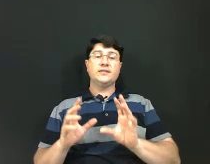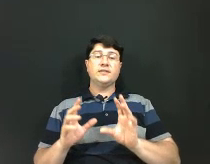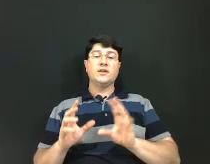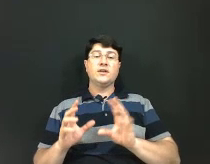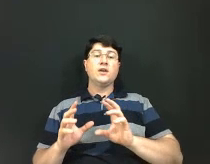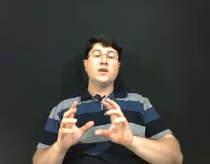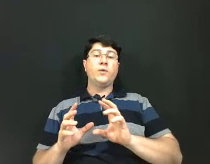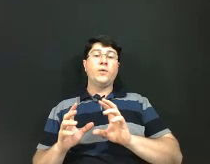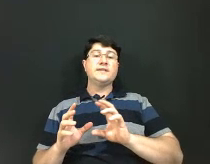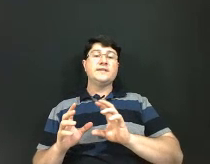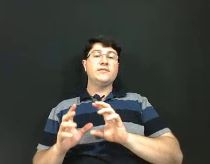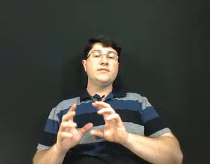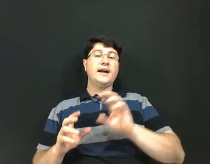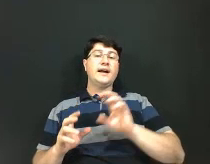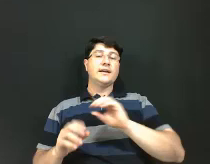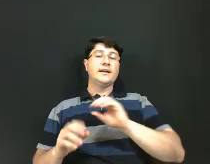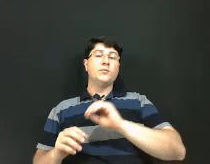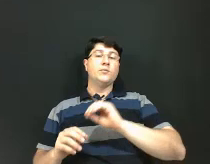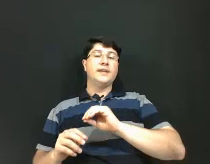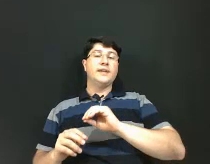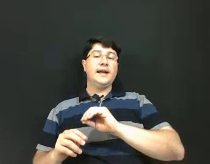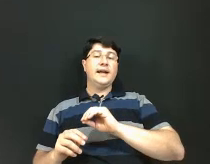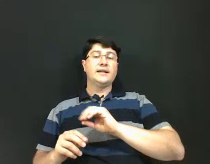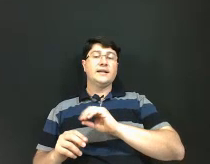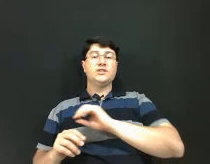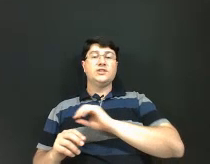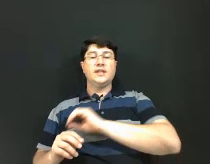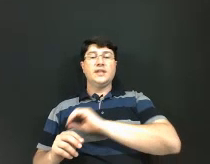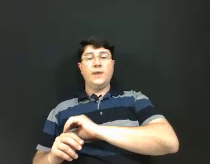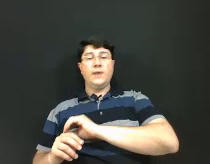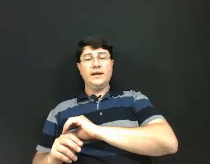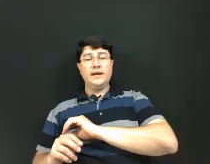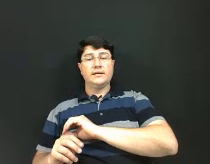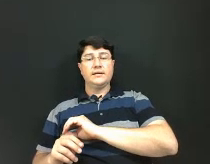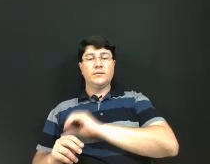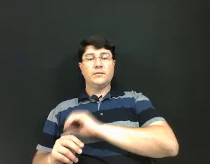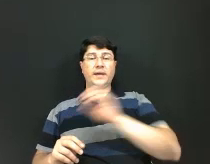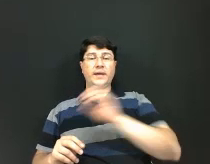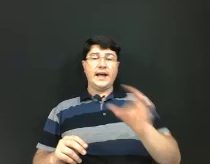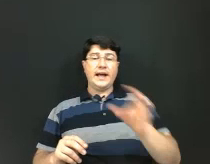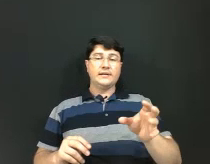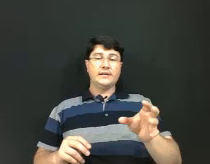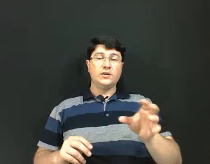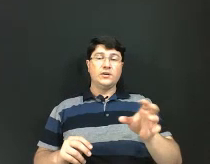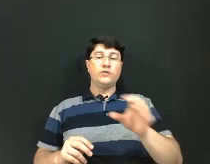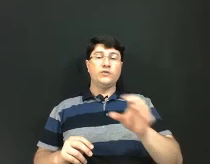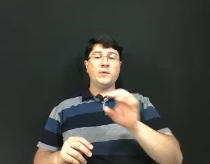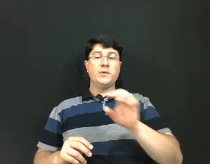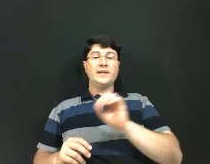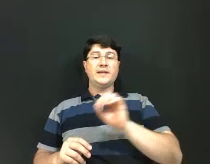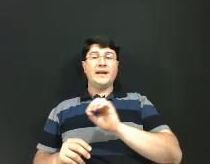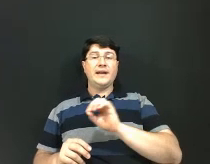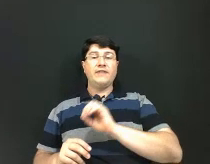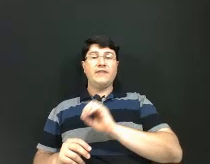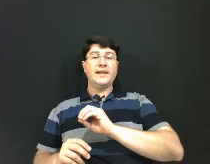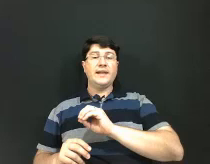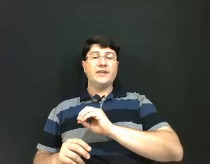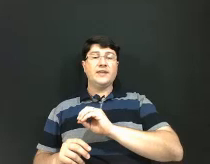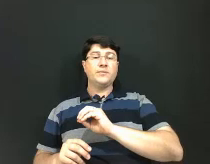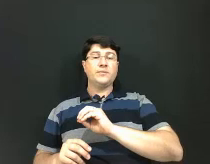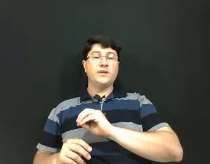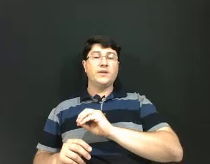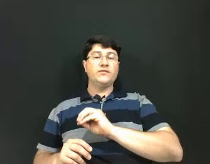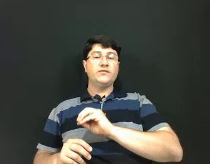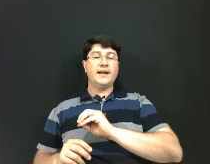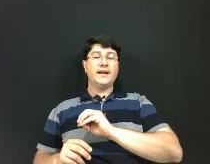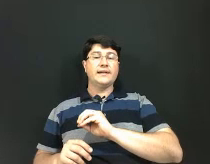mudança de estados podem significar mudar de não a para a. O verbo